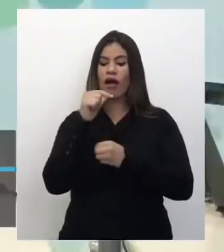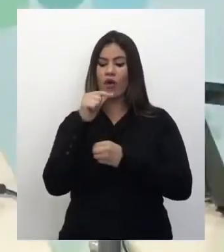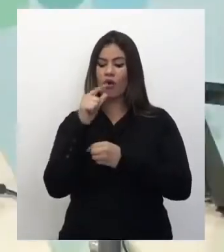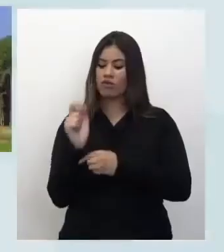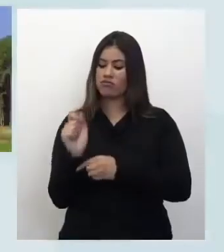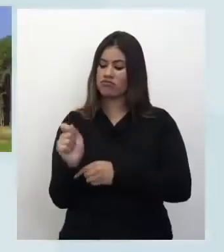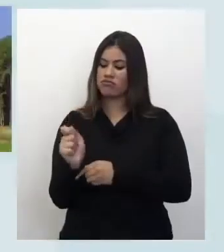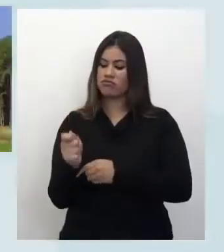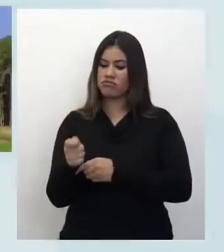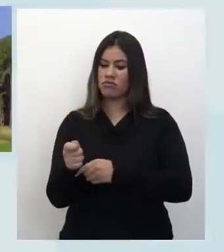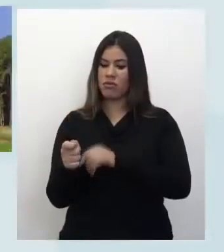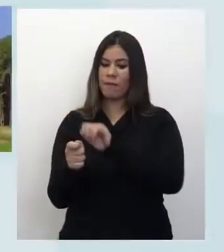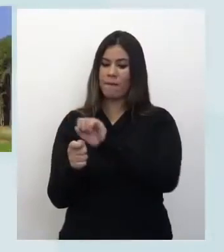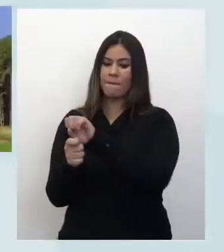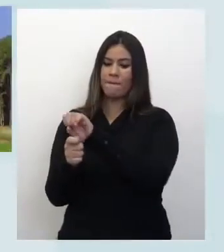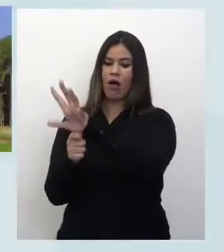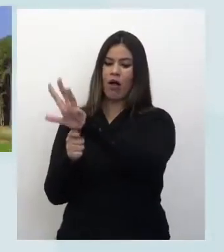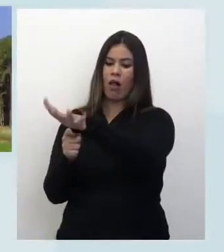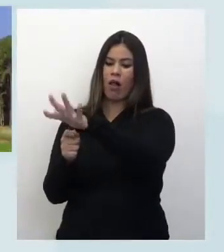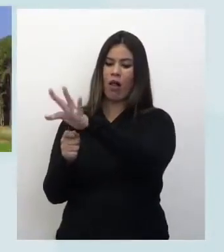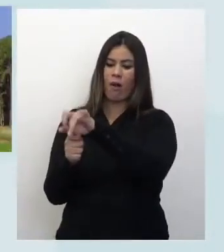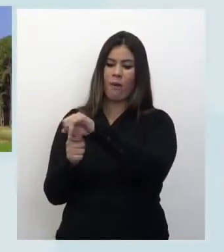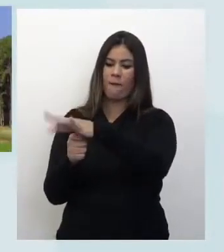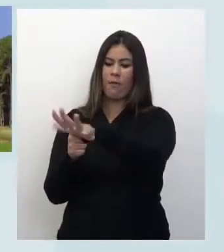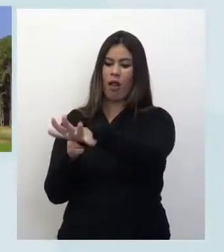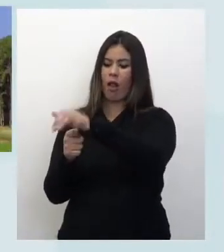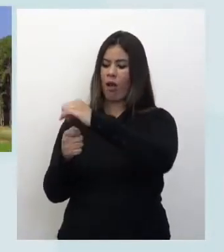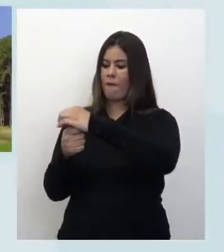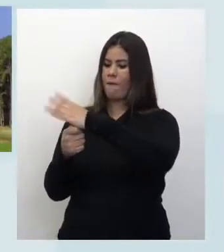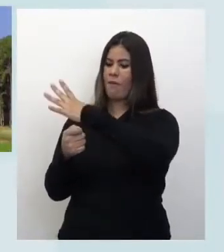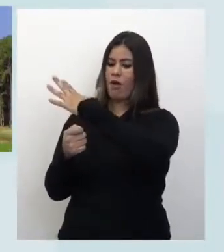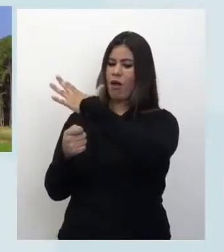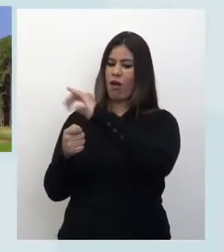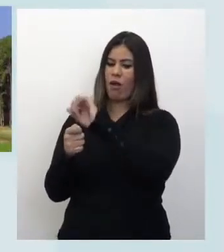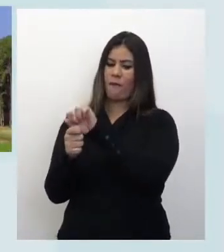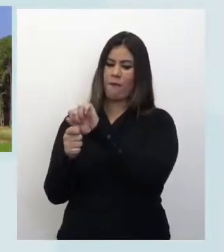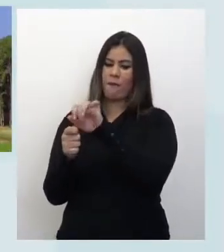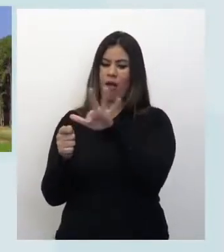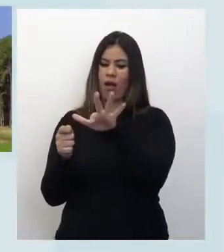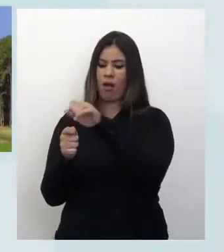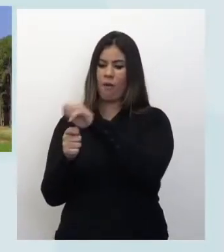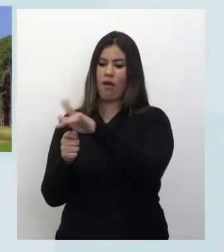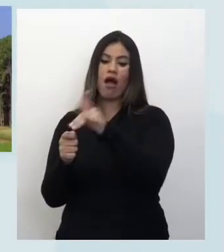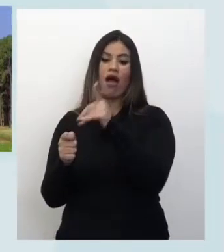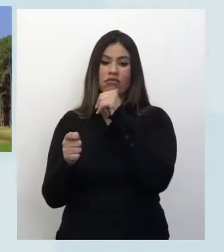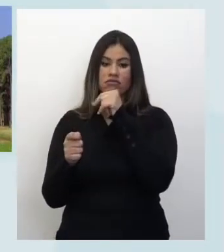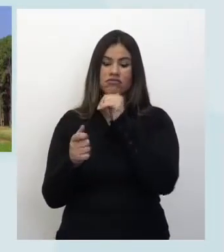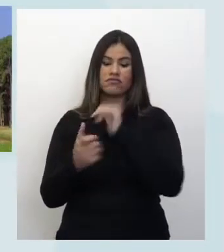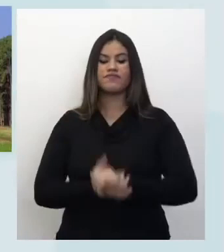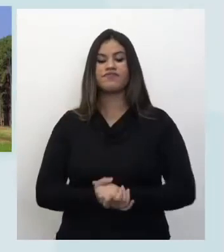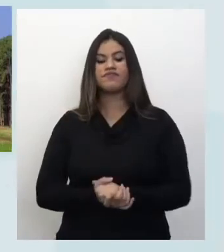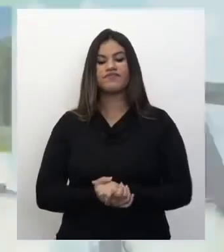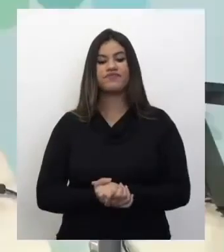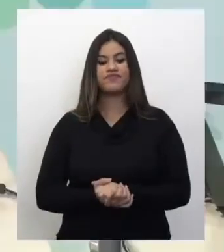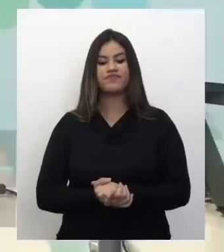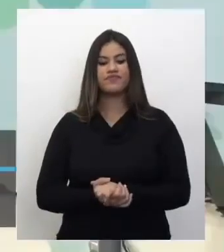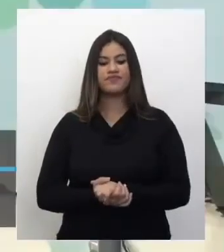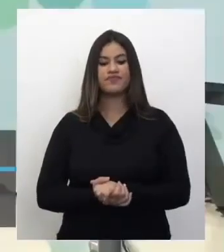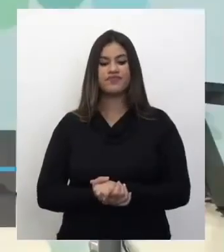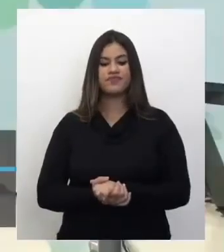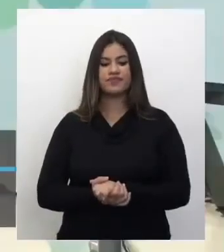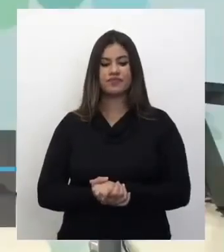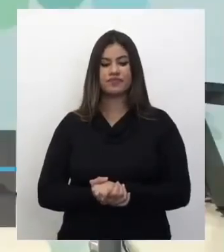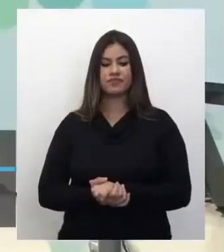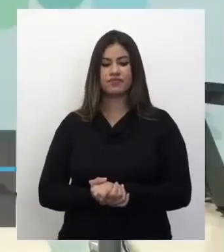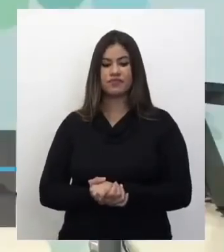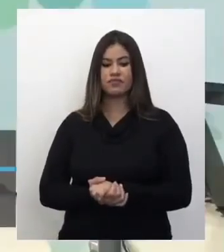vê na lateral, né, a gente tem a imagem do pivô, como que ele funciona? Eu vou pedir até para voltar aqui para mim. Então, o pivô central,